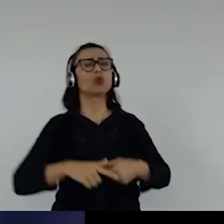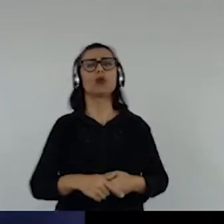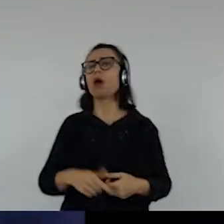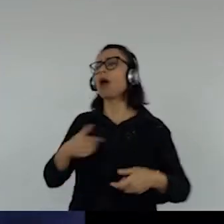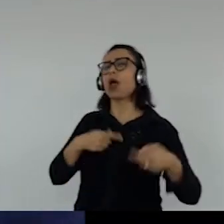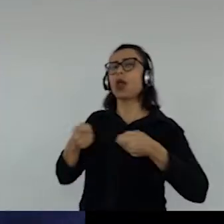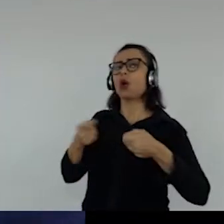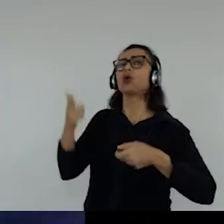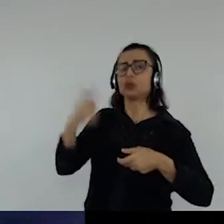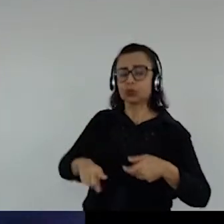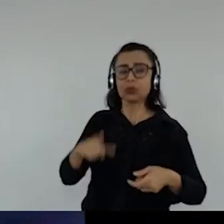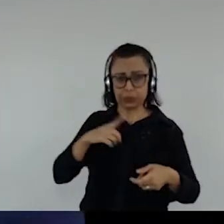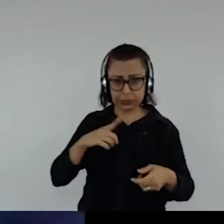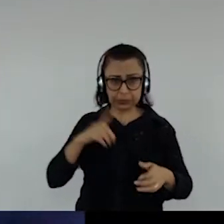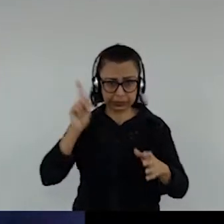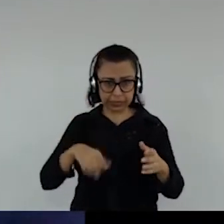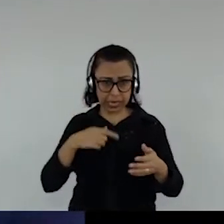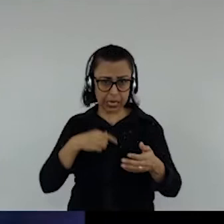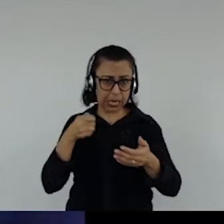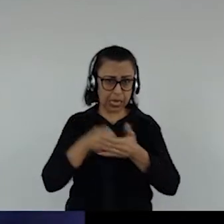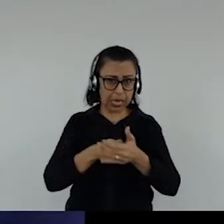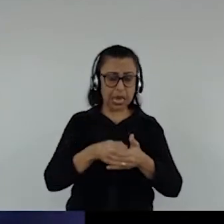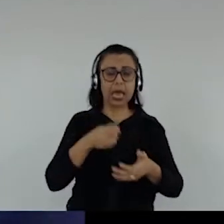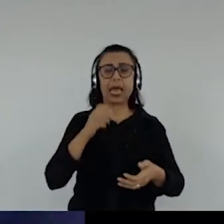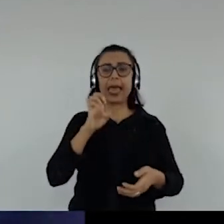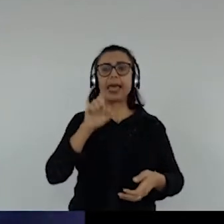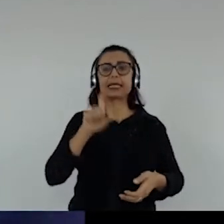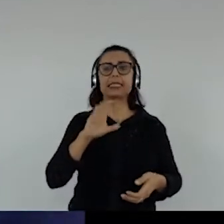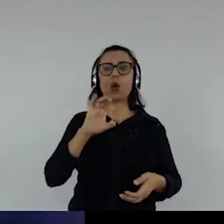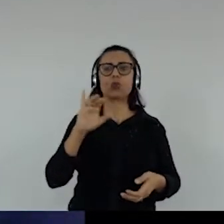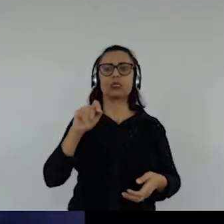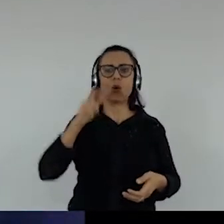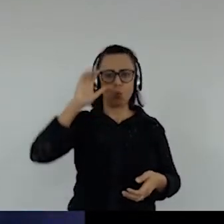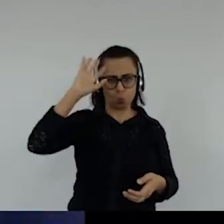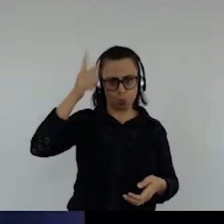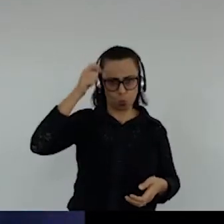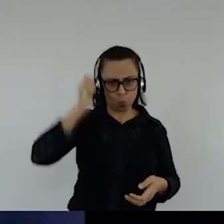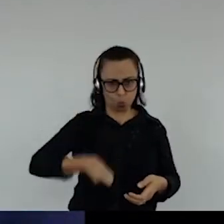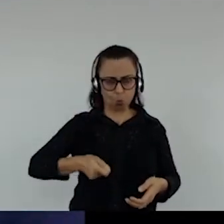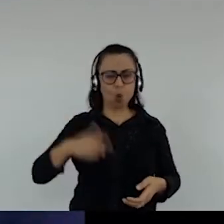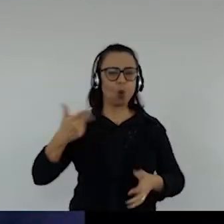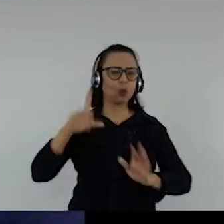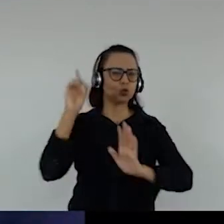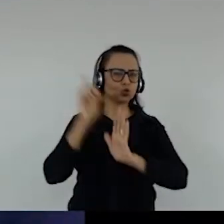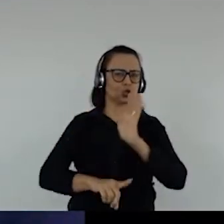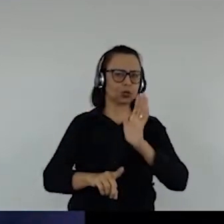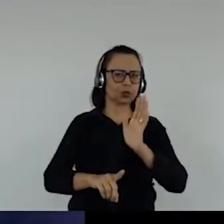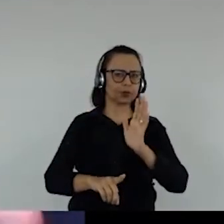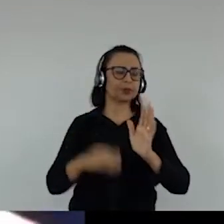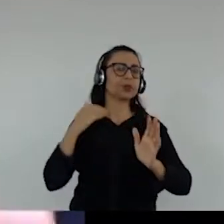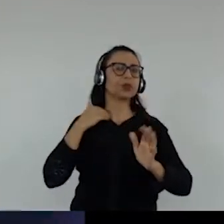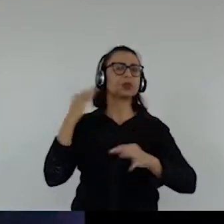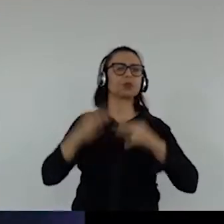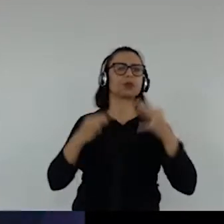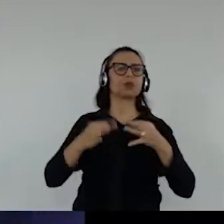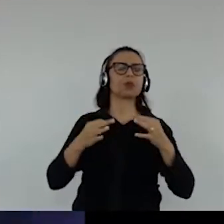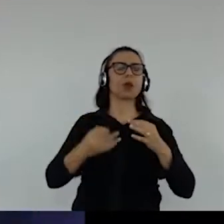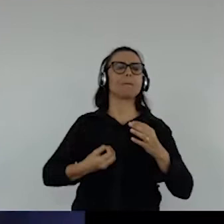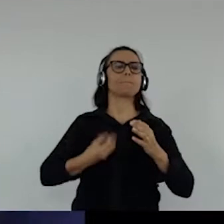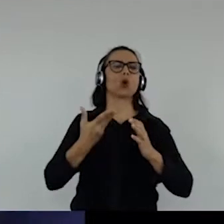de outro, haveria uma execução específica desse direito de renegociar, em que o juiz emita a vontade